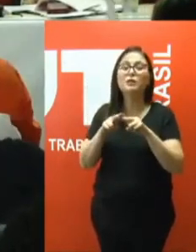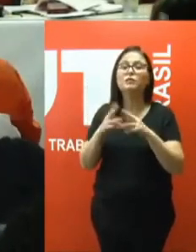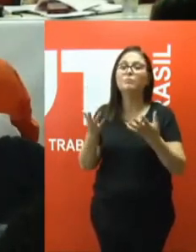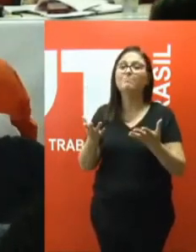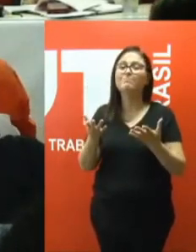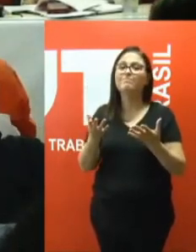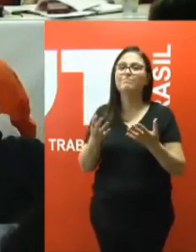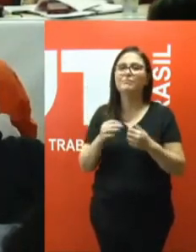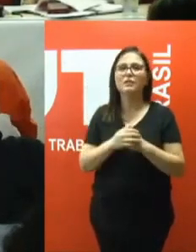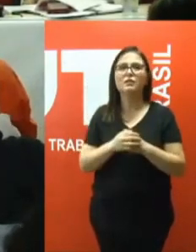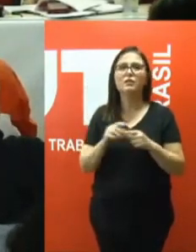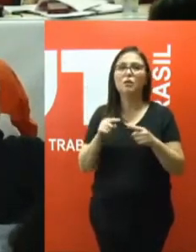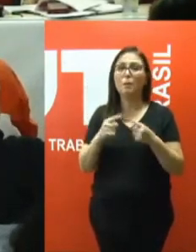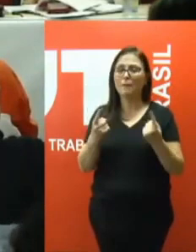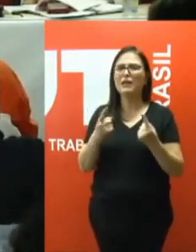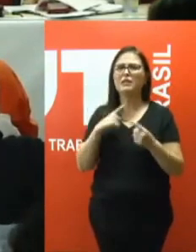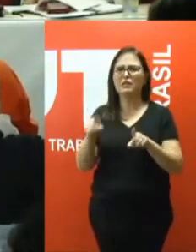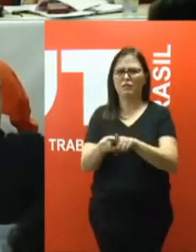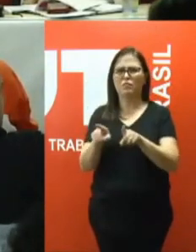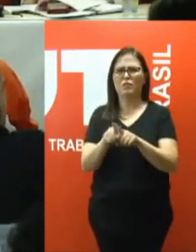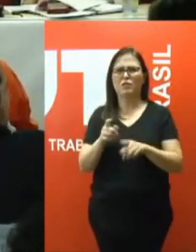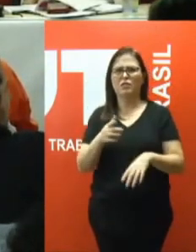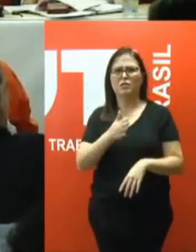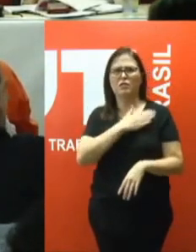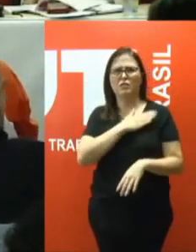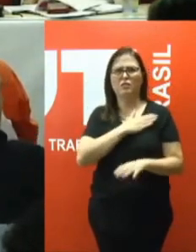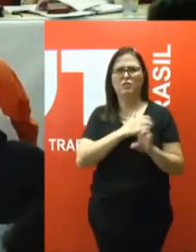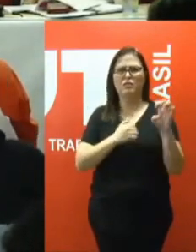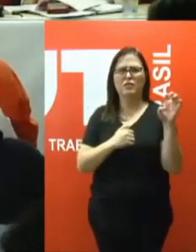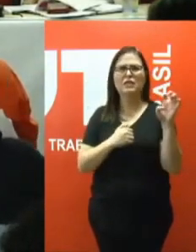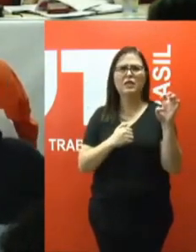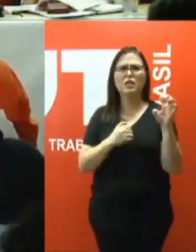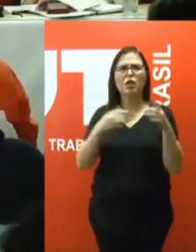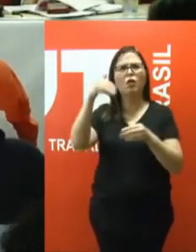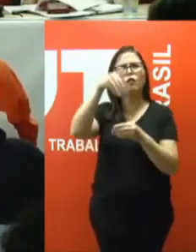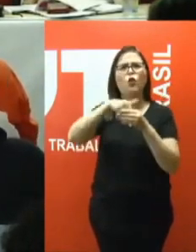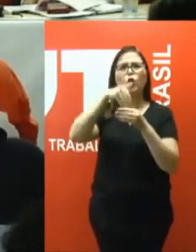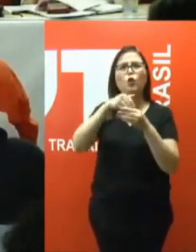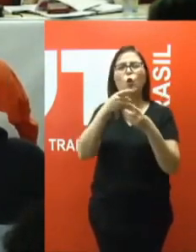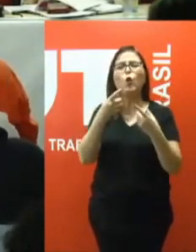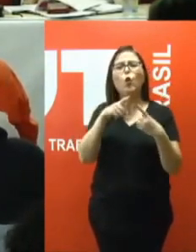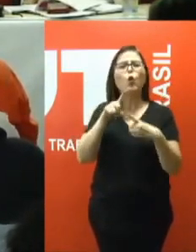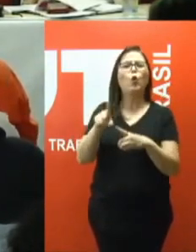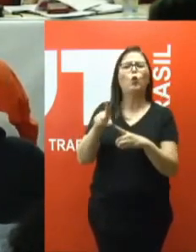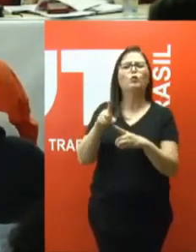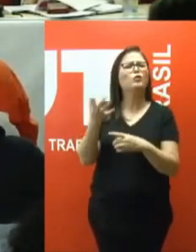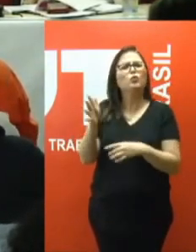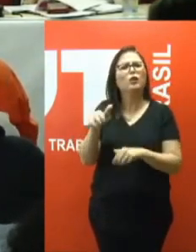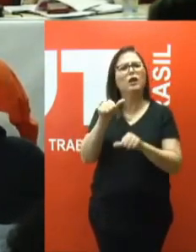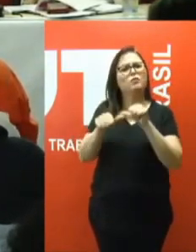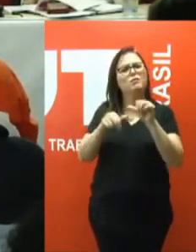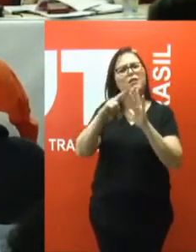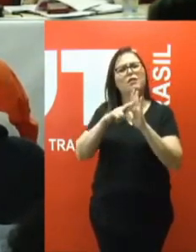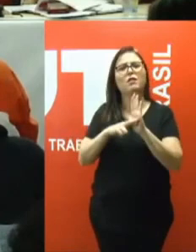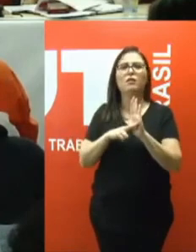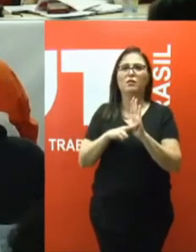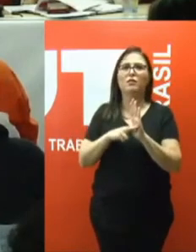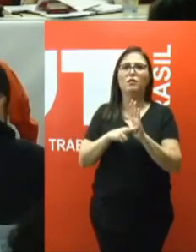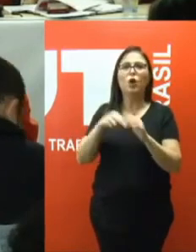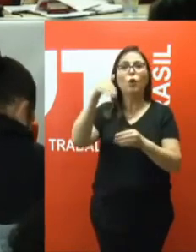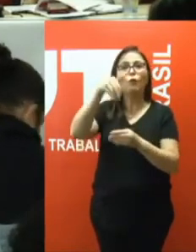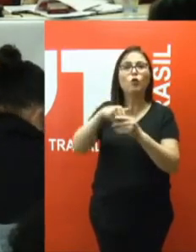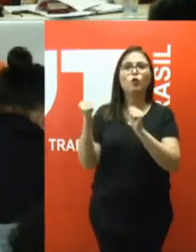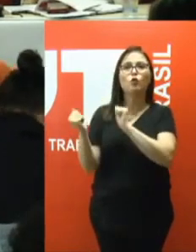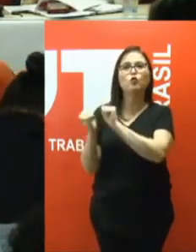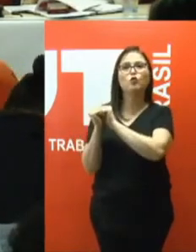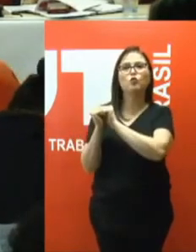curioso é que teve uma parte da esquerda também que votou contra a reforma, porque achava que a reforma era insuficiente e votou junto com a direita,